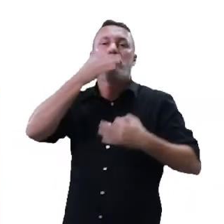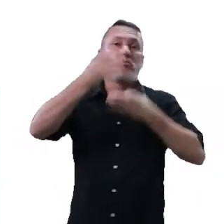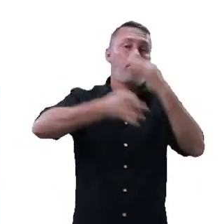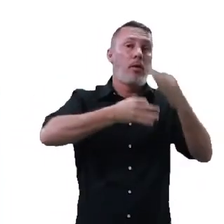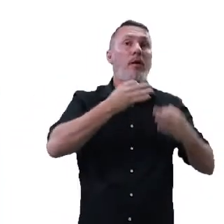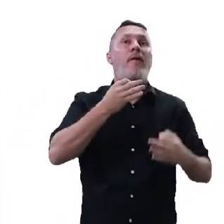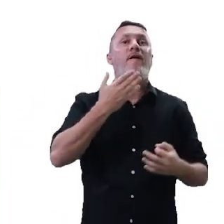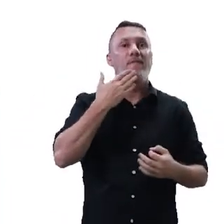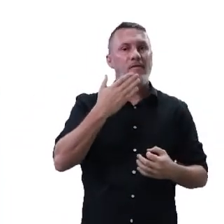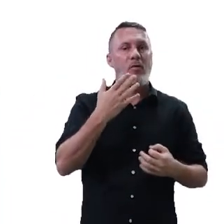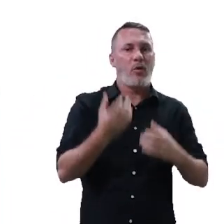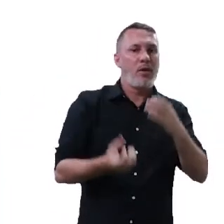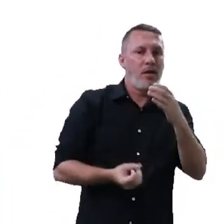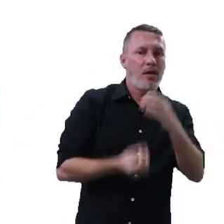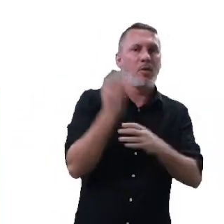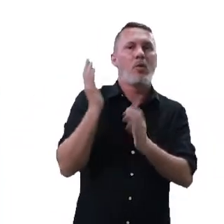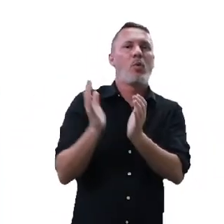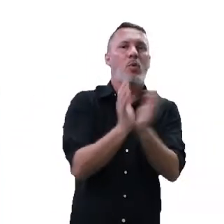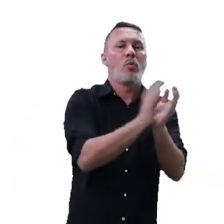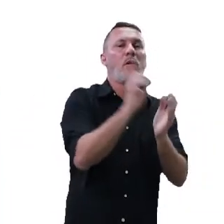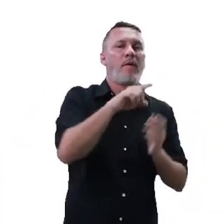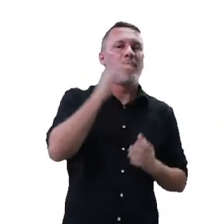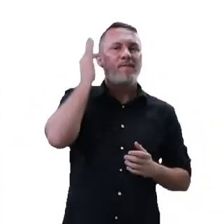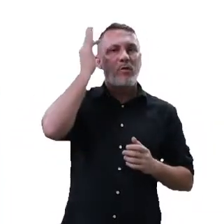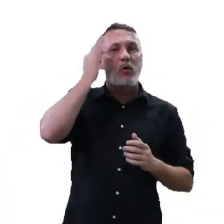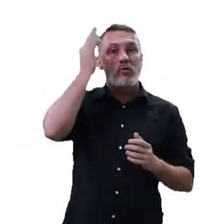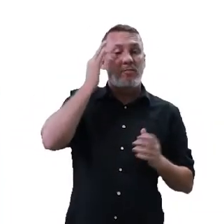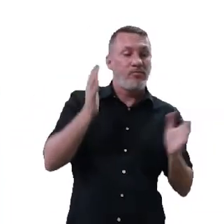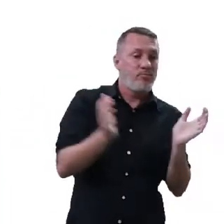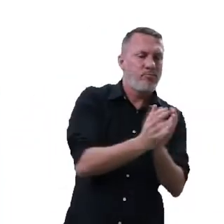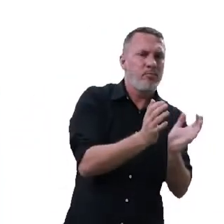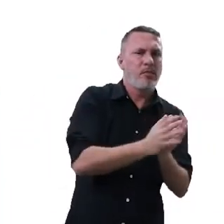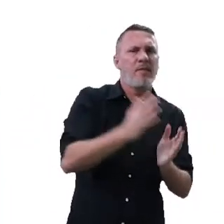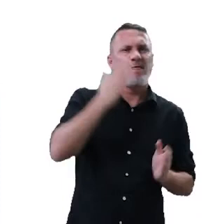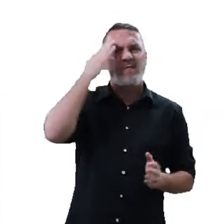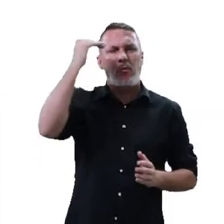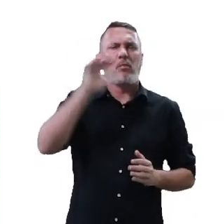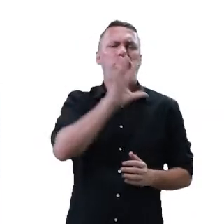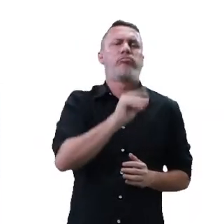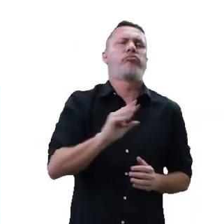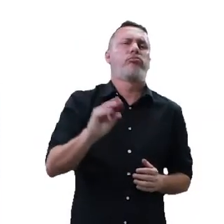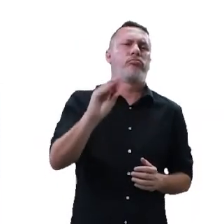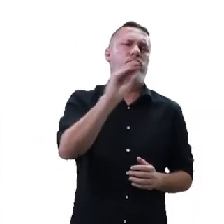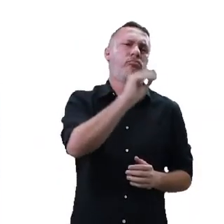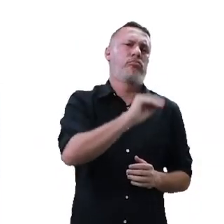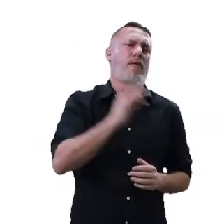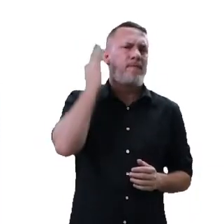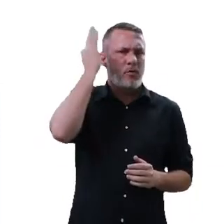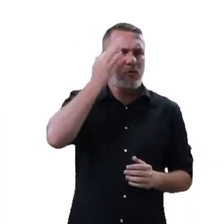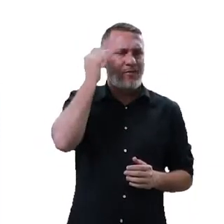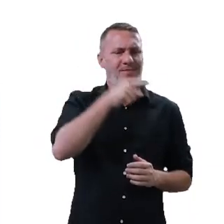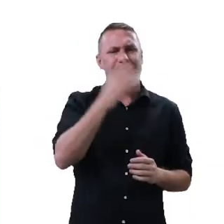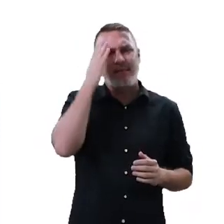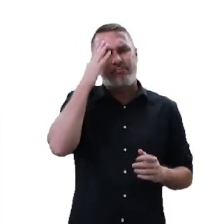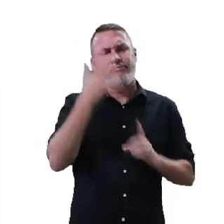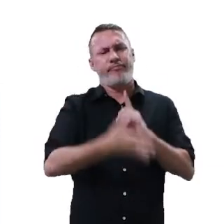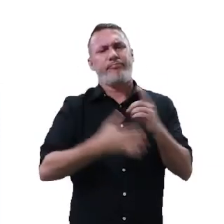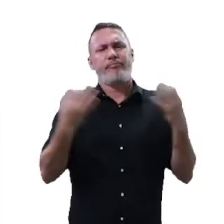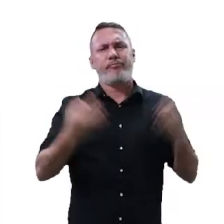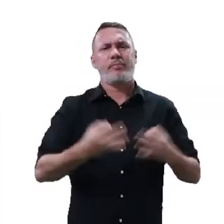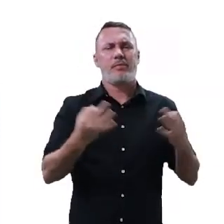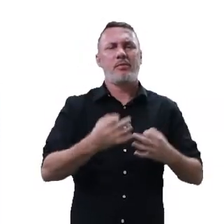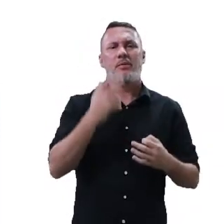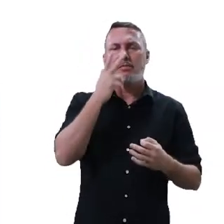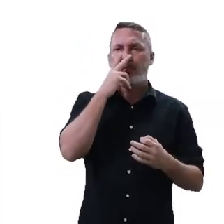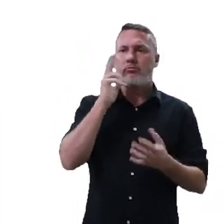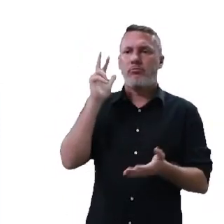isso favoreceu o surgimento de um grupo de filósofos que dominavam a arte da oratória. Esses filósofos vinham de diferentes